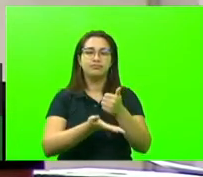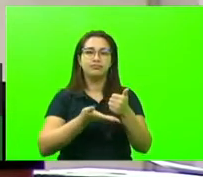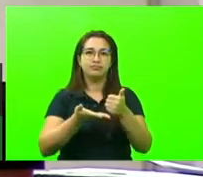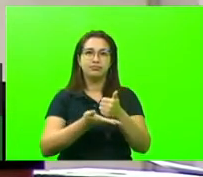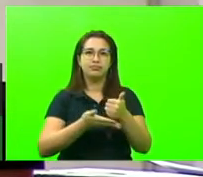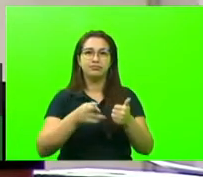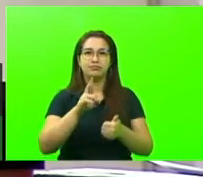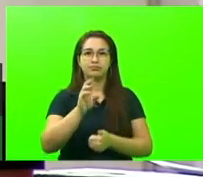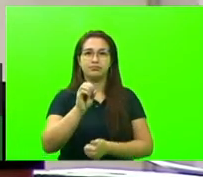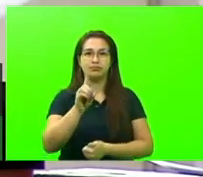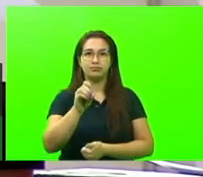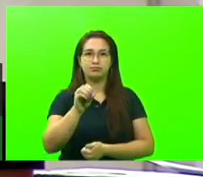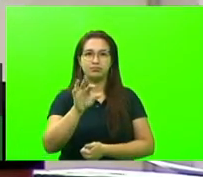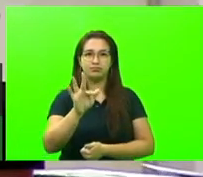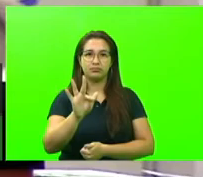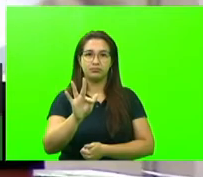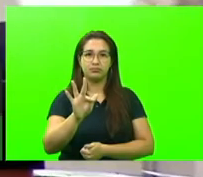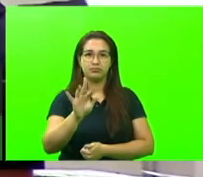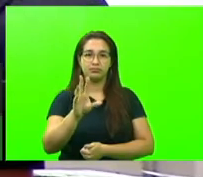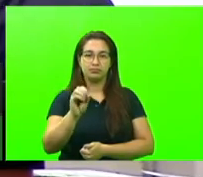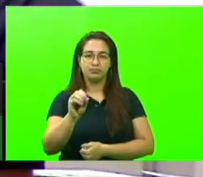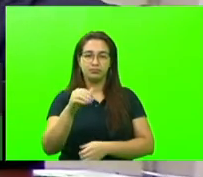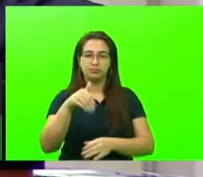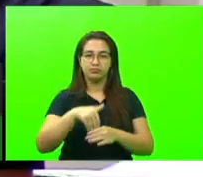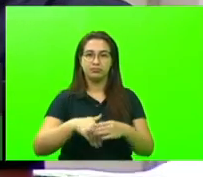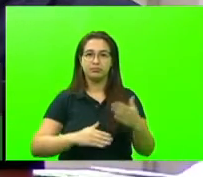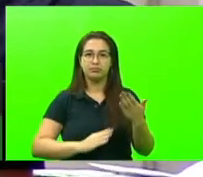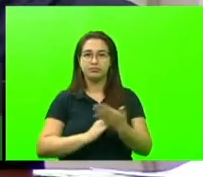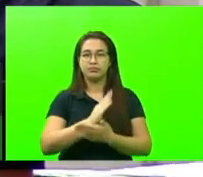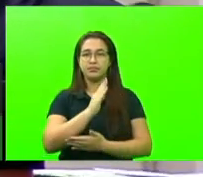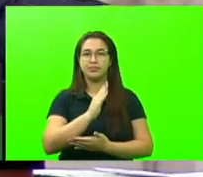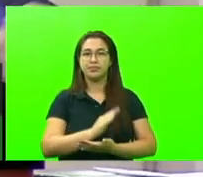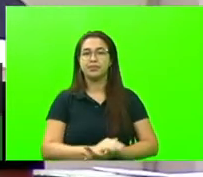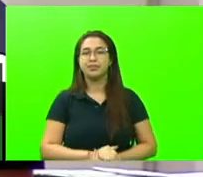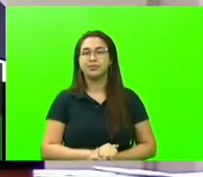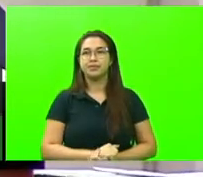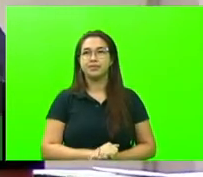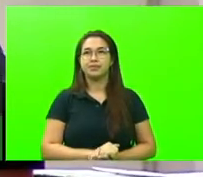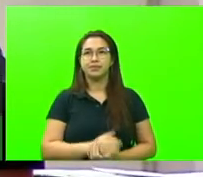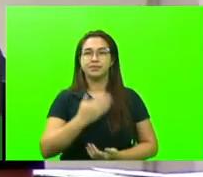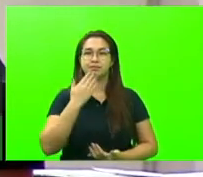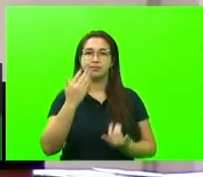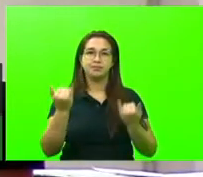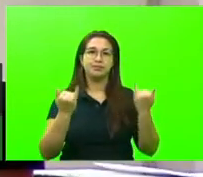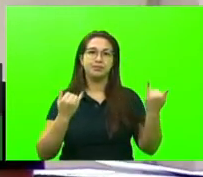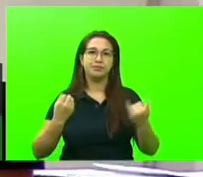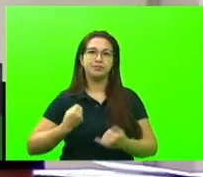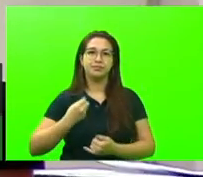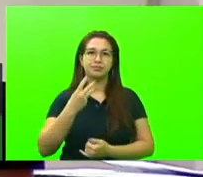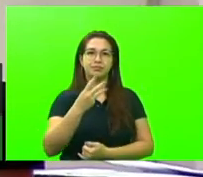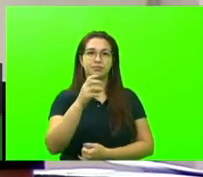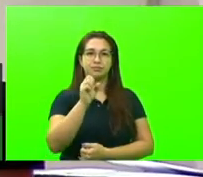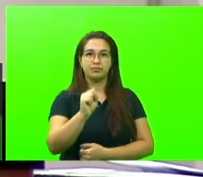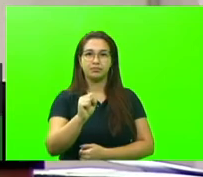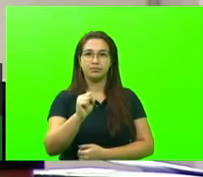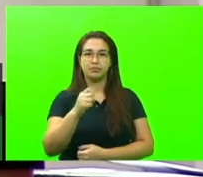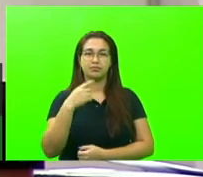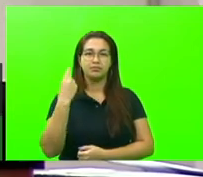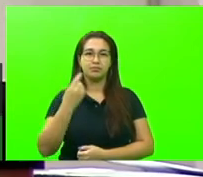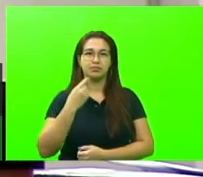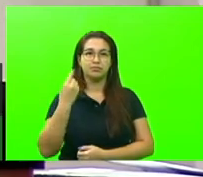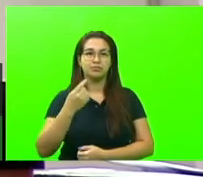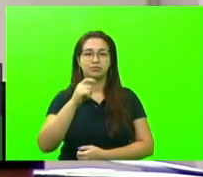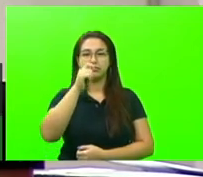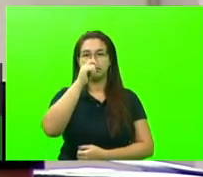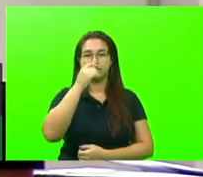Em discussão, em votação, aprovado. Pedido de informação 38, deputado João Amin,